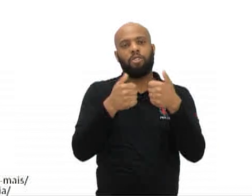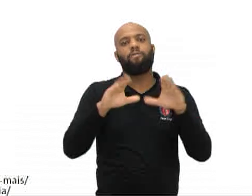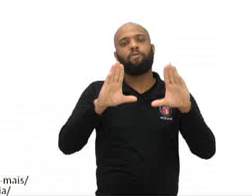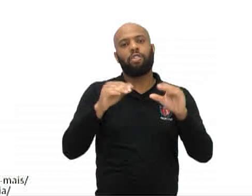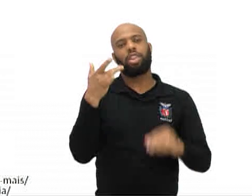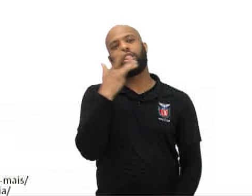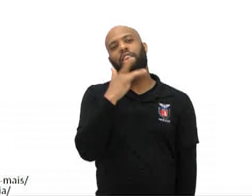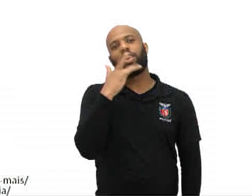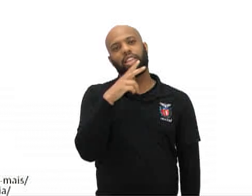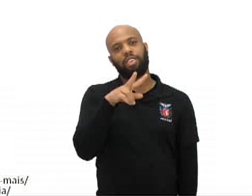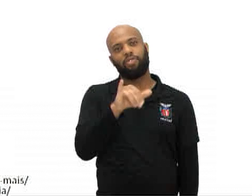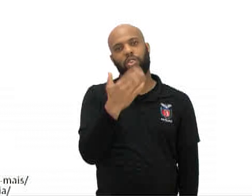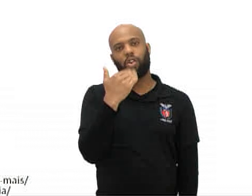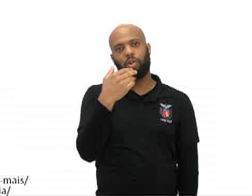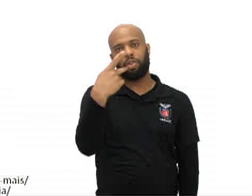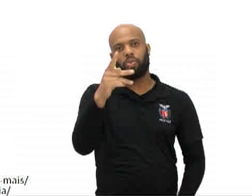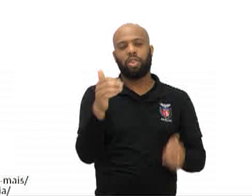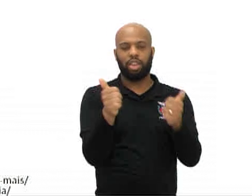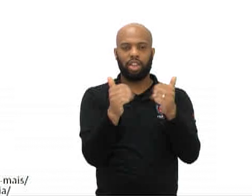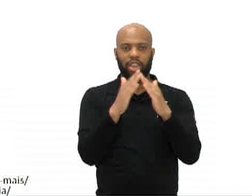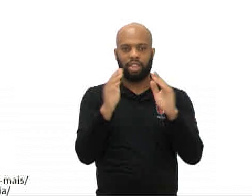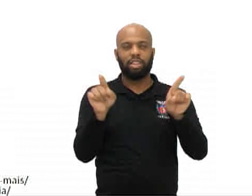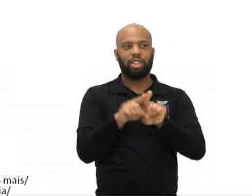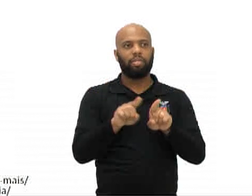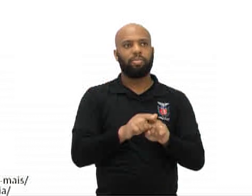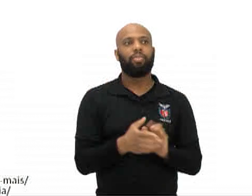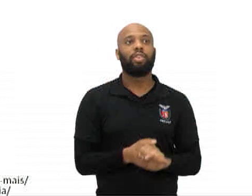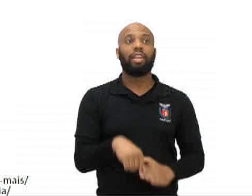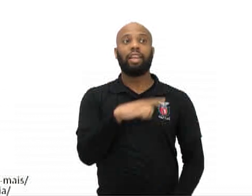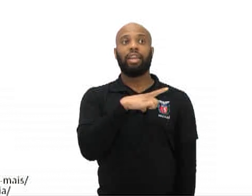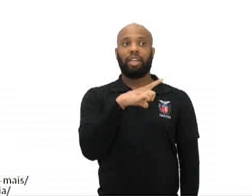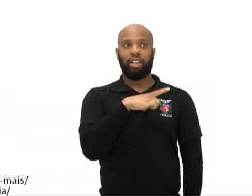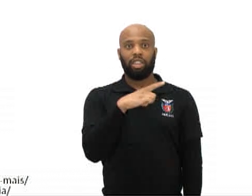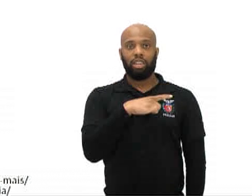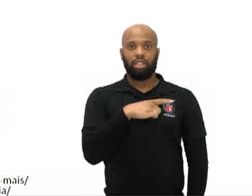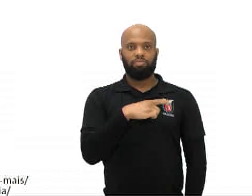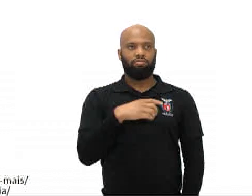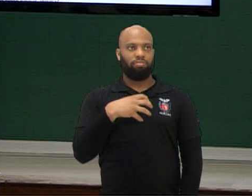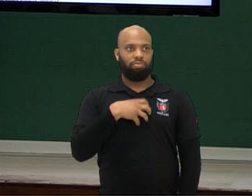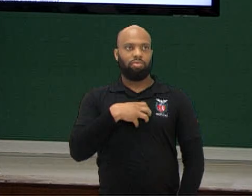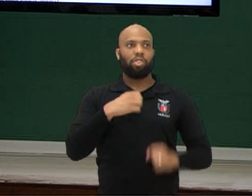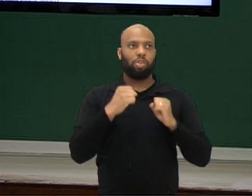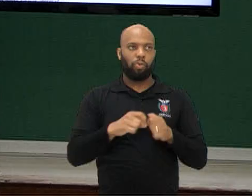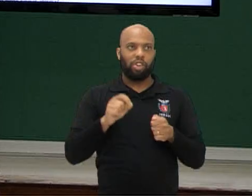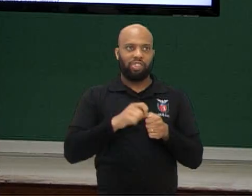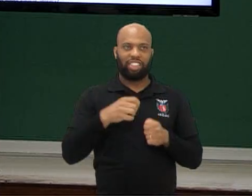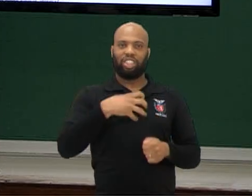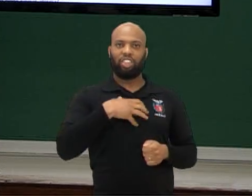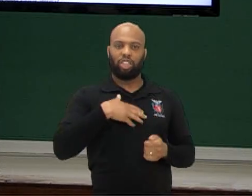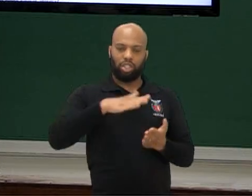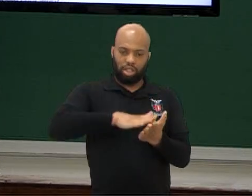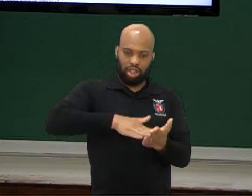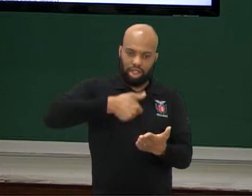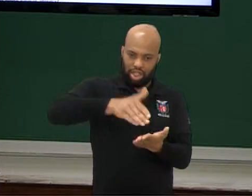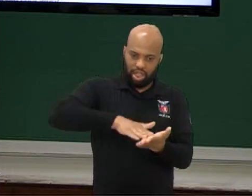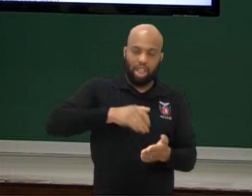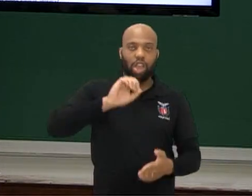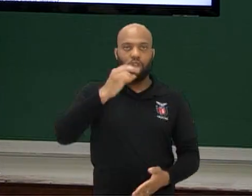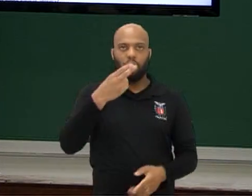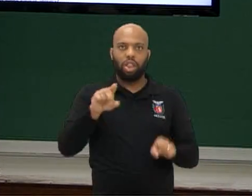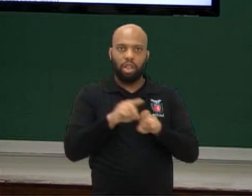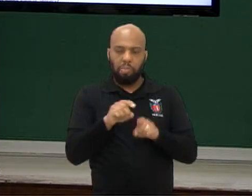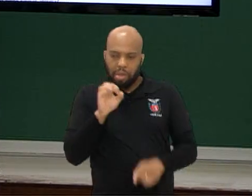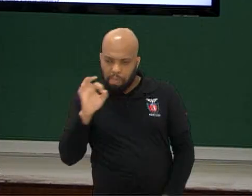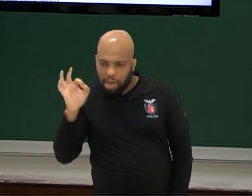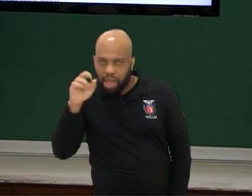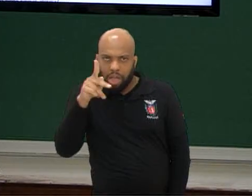para você poder comer aí na sua casa. Nós temos o fermento que pode ser fabricado em pasta ou aqueles granulozinhos que a gente